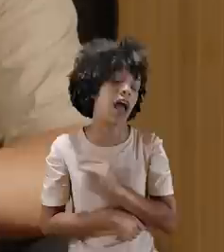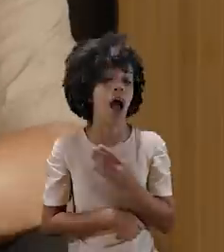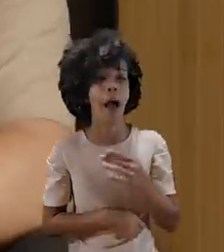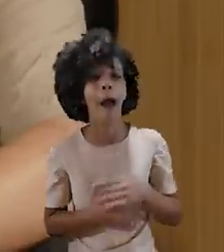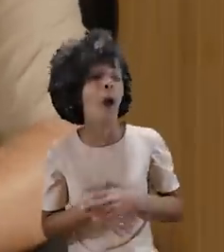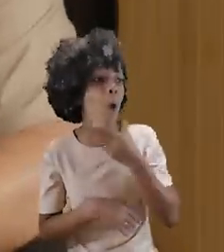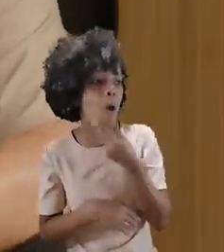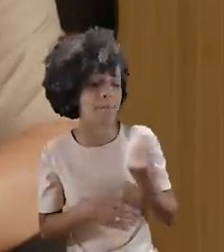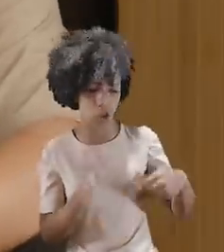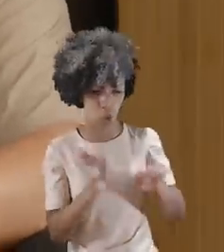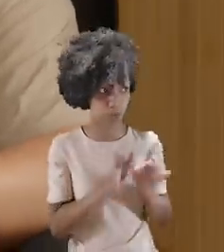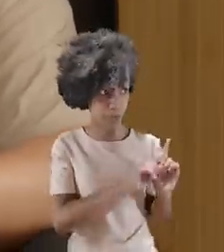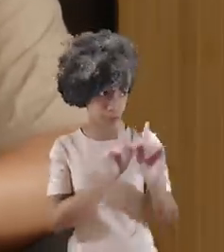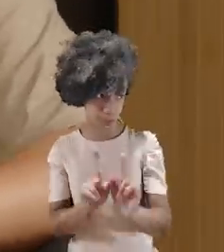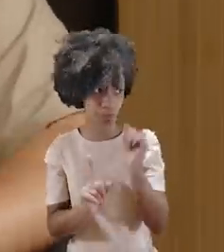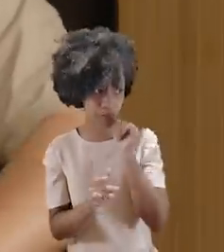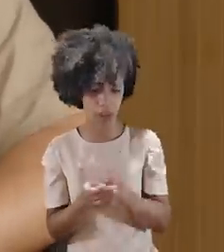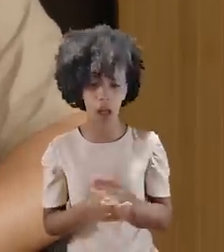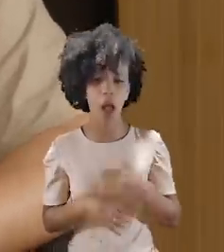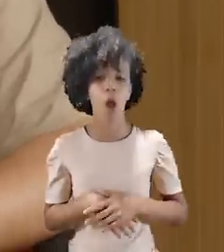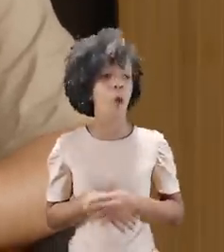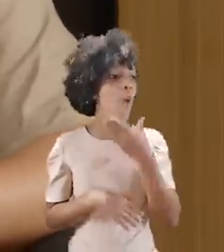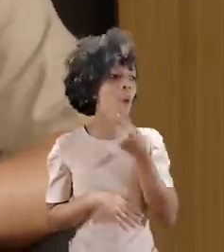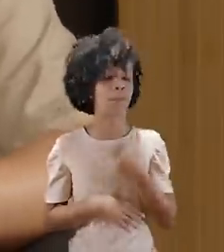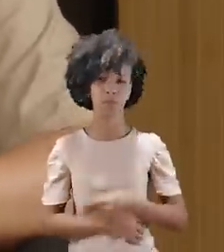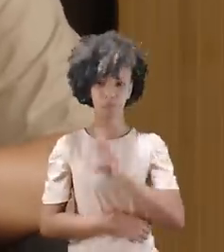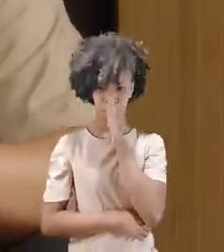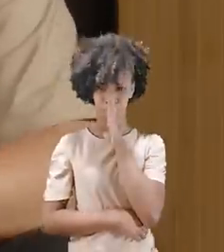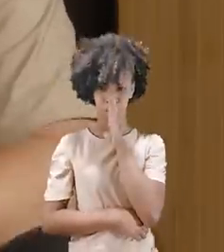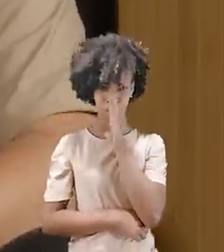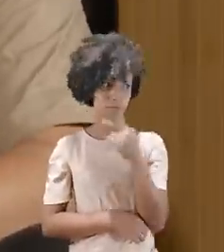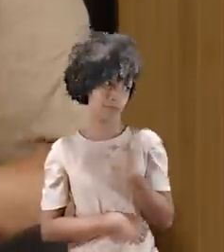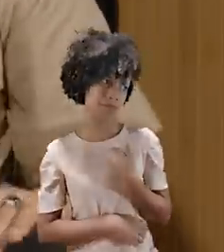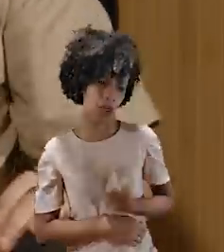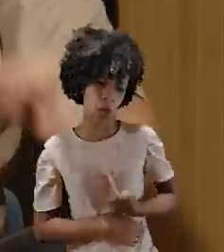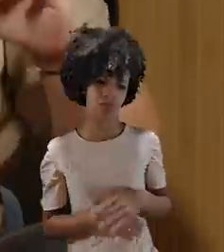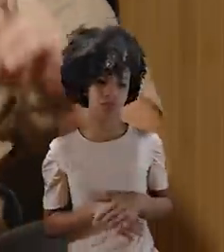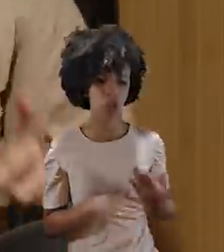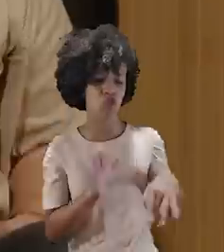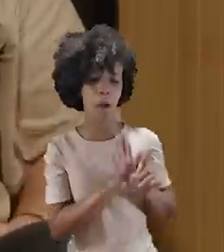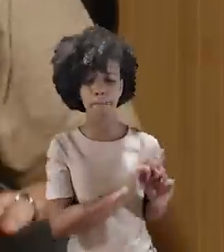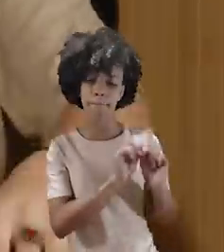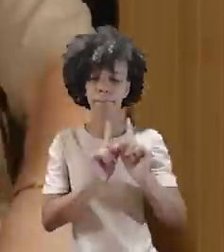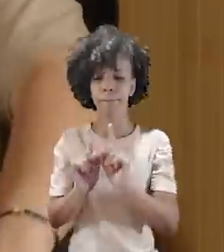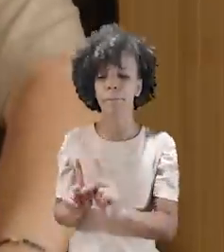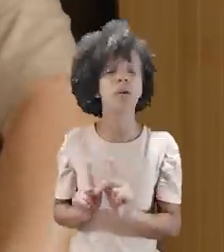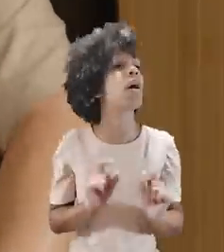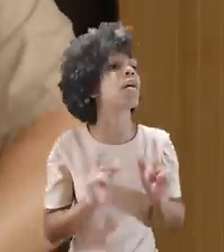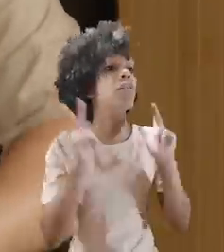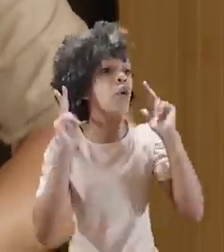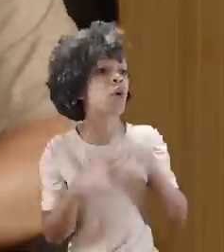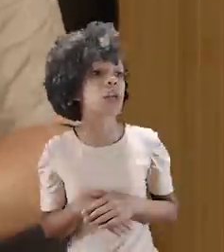o cara chegou com a mulher lá primeiro que o carro não abre a boca o tio chegou lá com a mulher pa